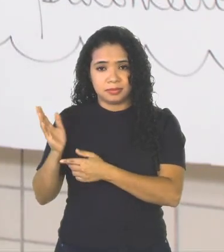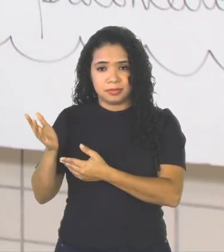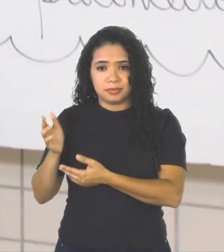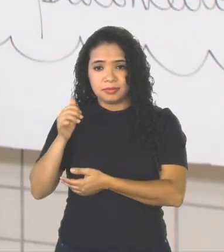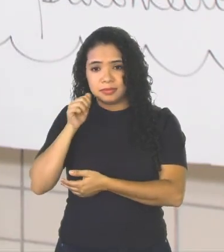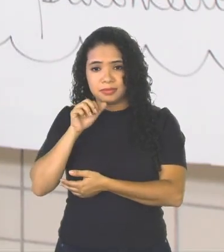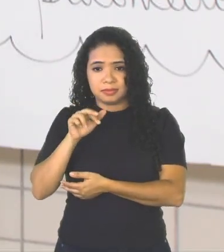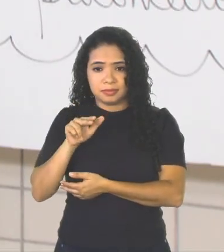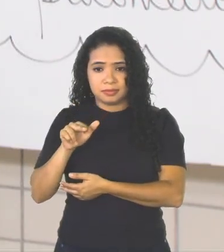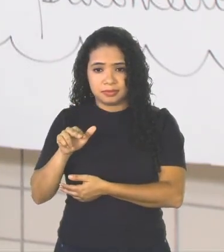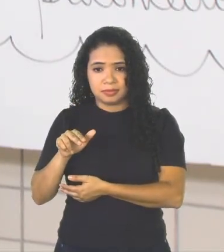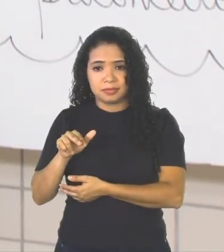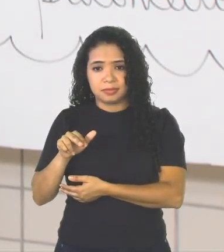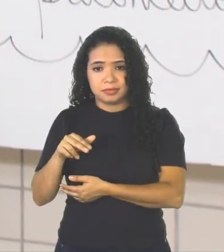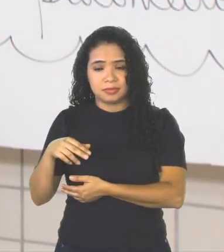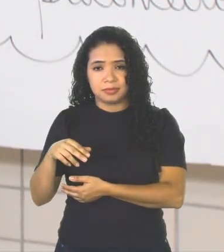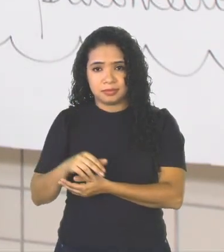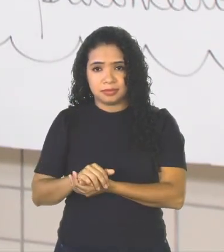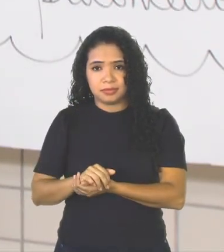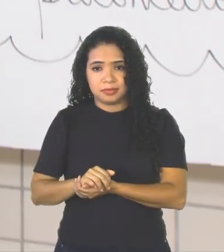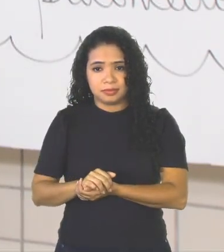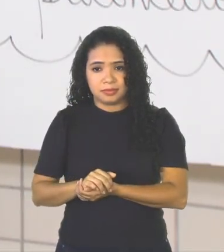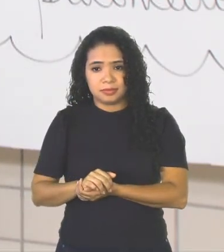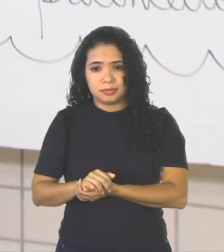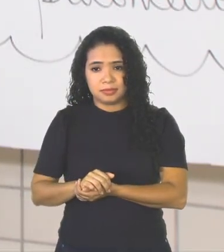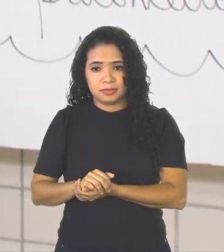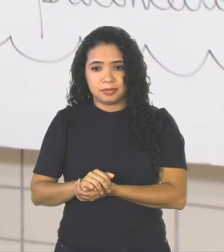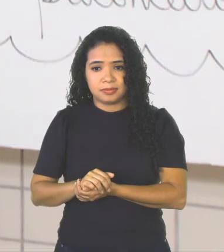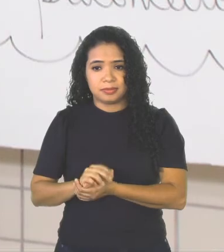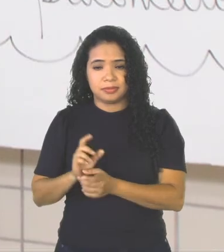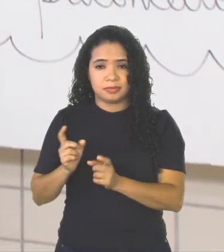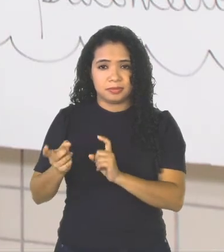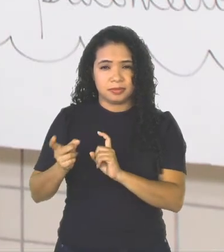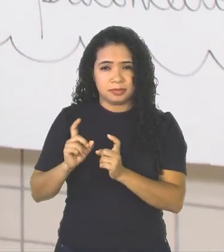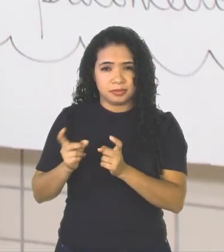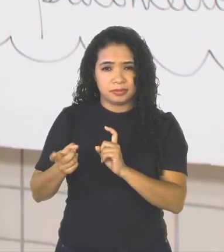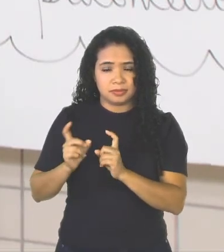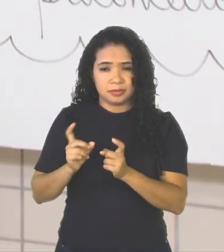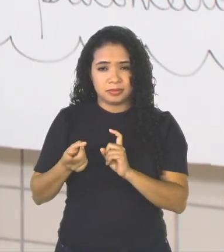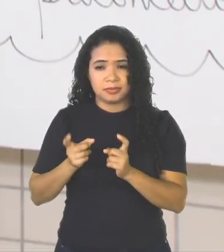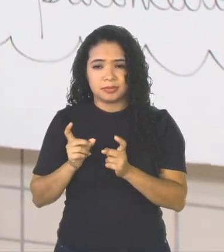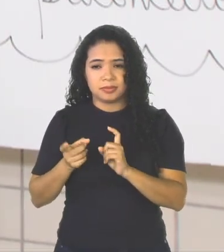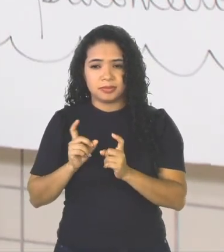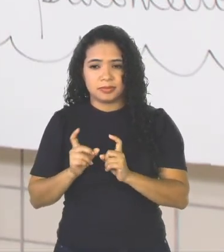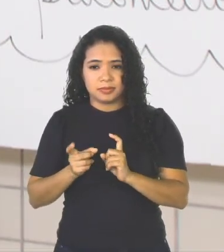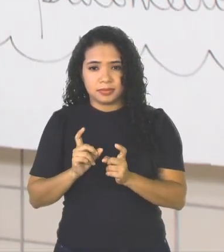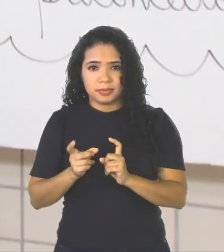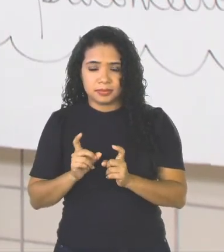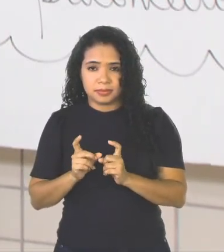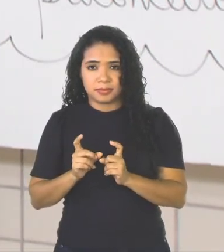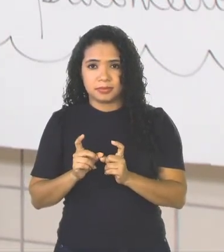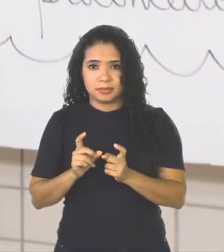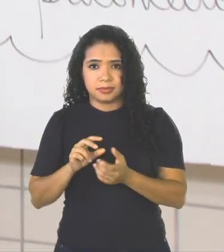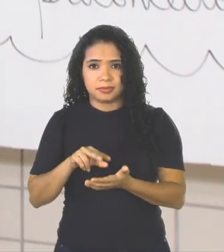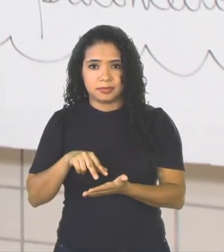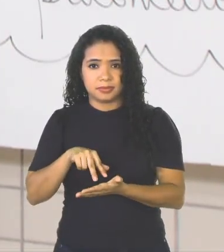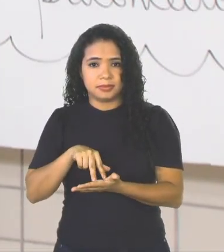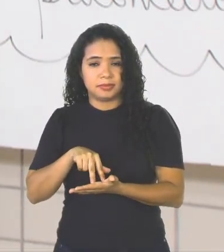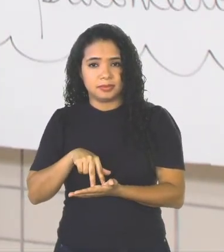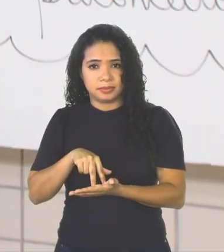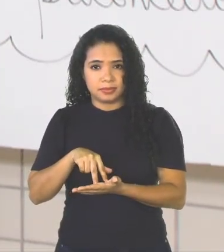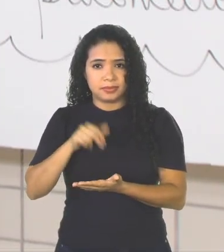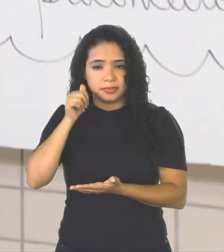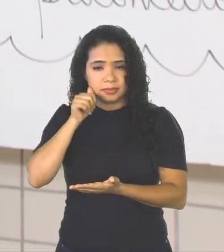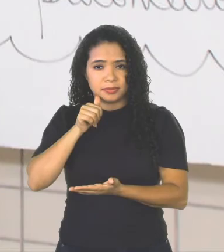colocou o nome dela, né, ela discute justamente essa questão do protagonismo feminino,